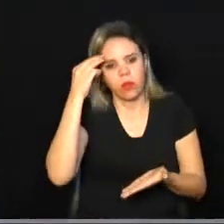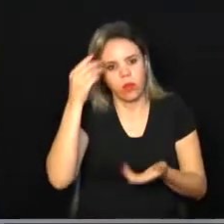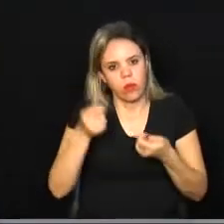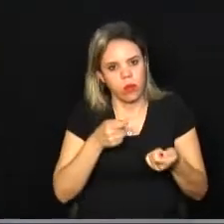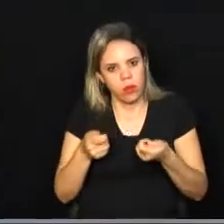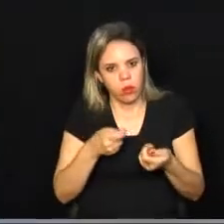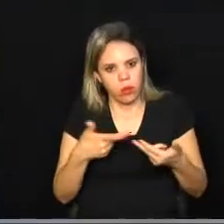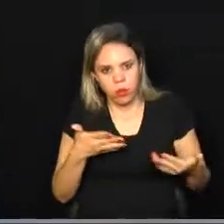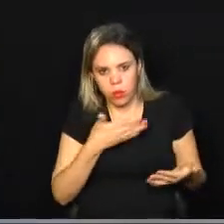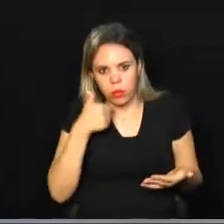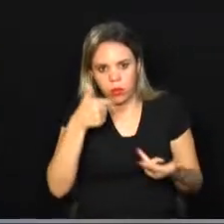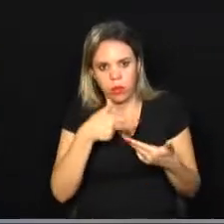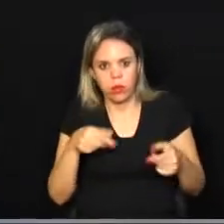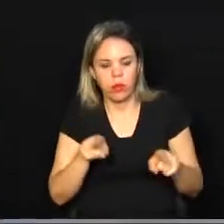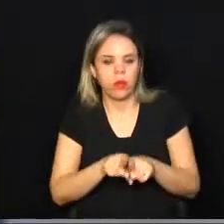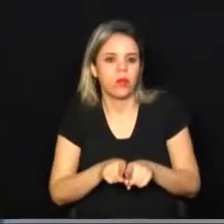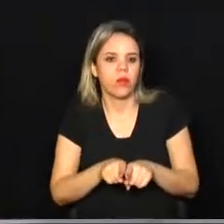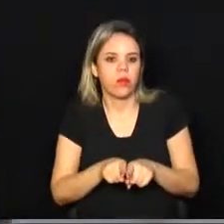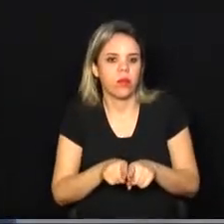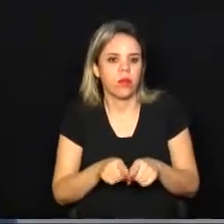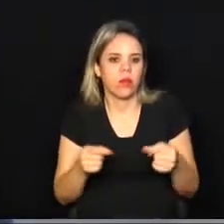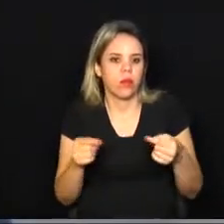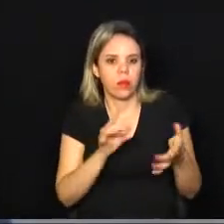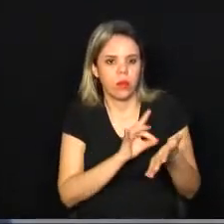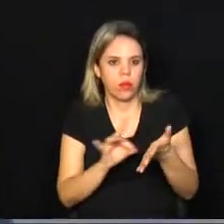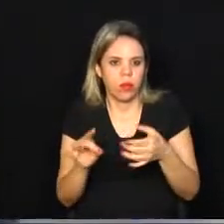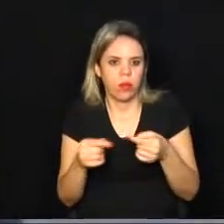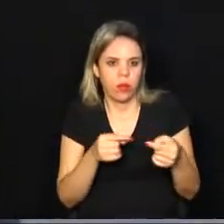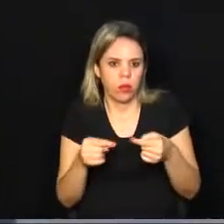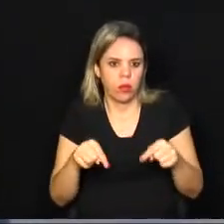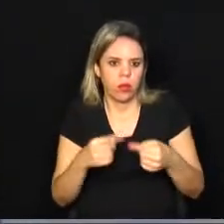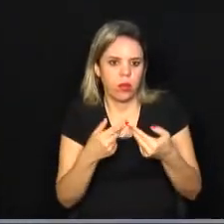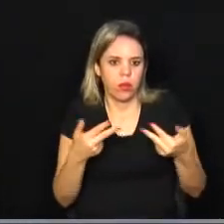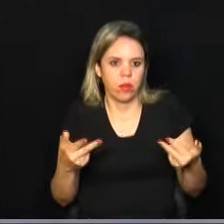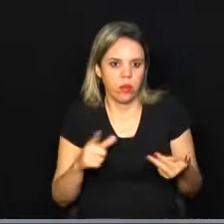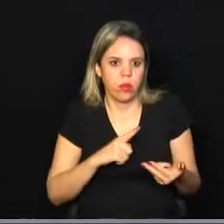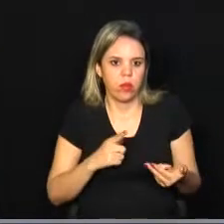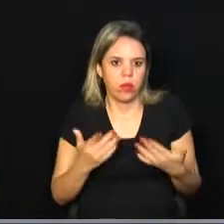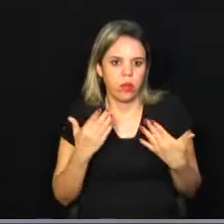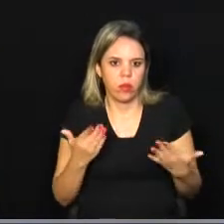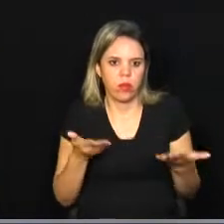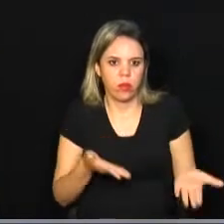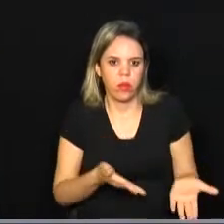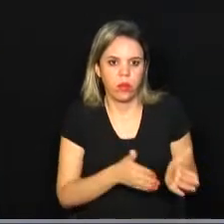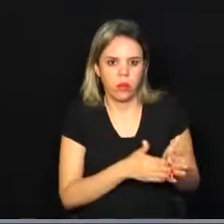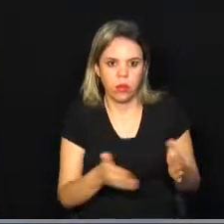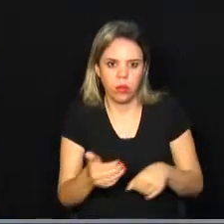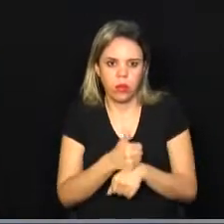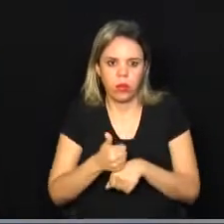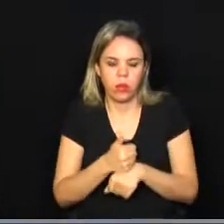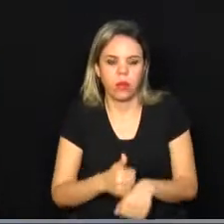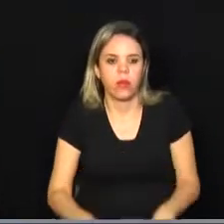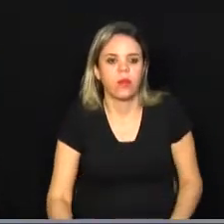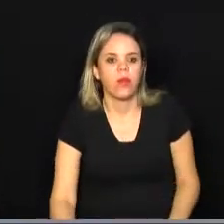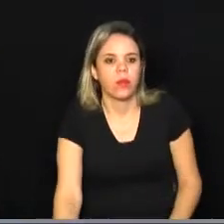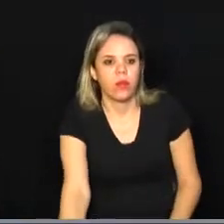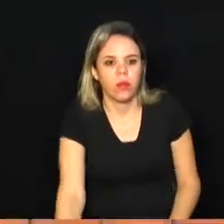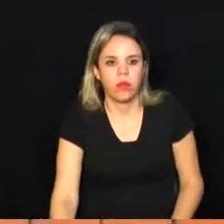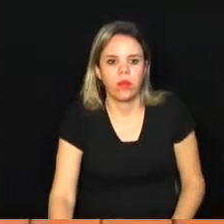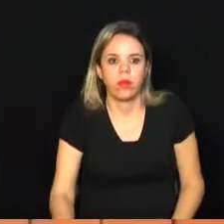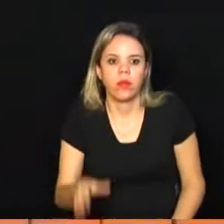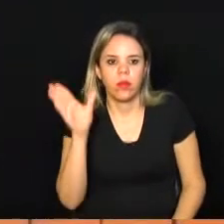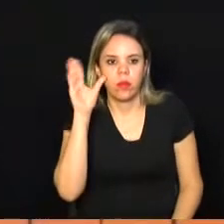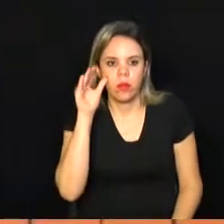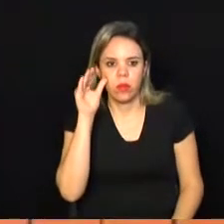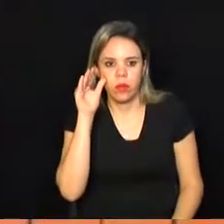lidar melhor com as adversidades, os desafios que ele se deparou aí ao longo da carreira. E é bastante curioso